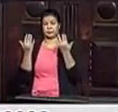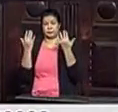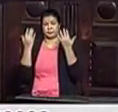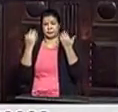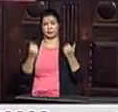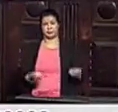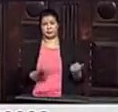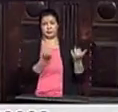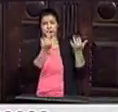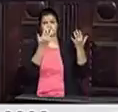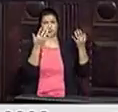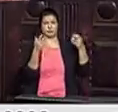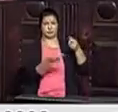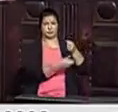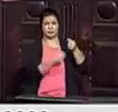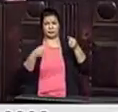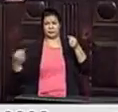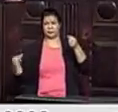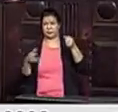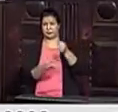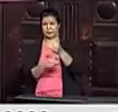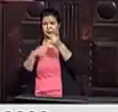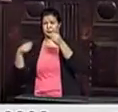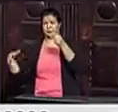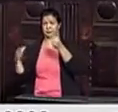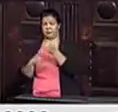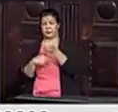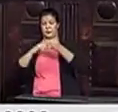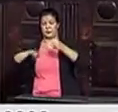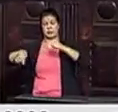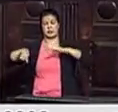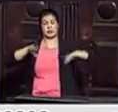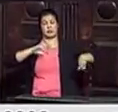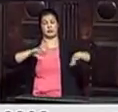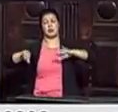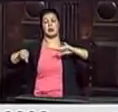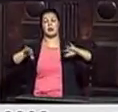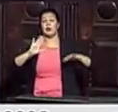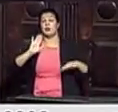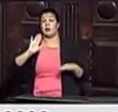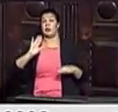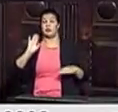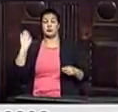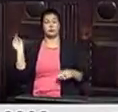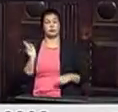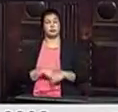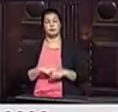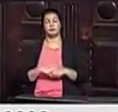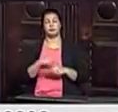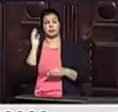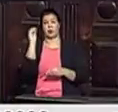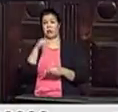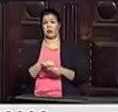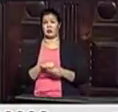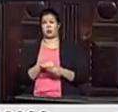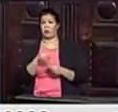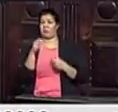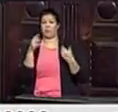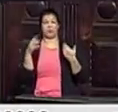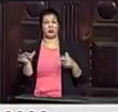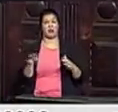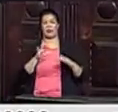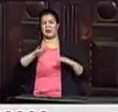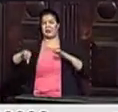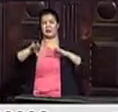eleição, ninguém quer separar o joio do trigo. Vamos inventar uma fórmula mágica